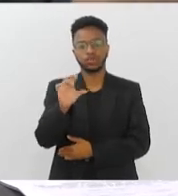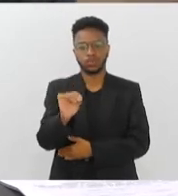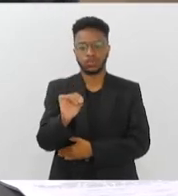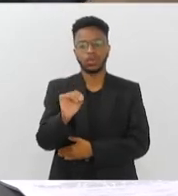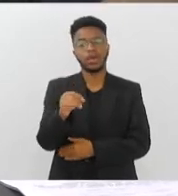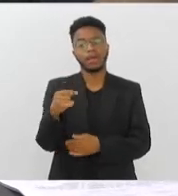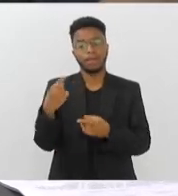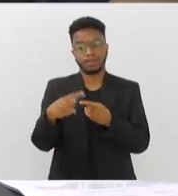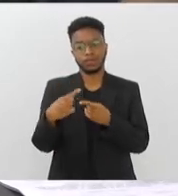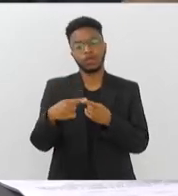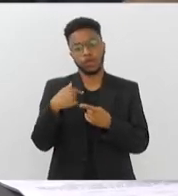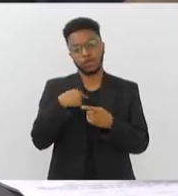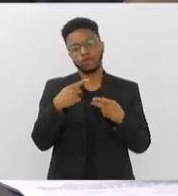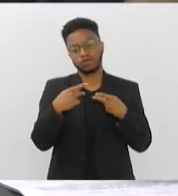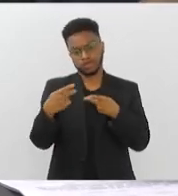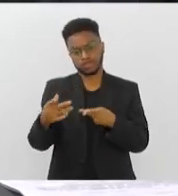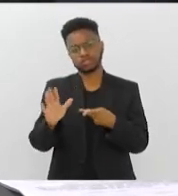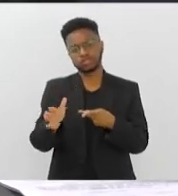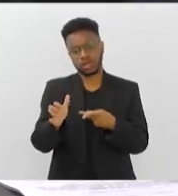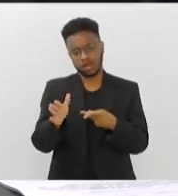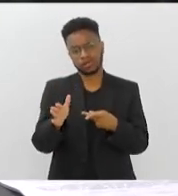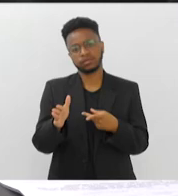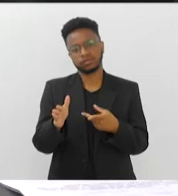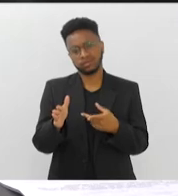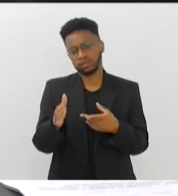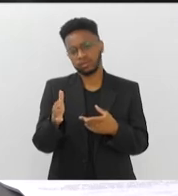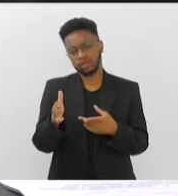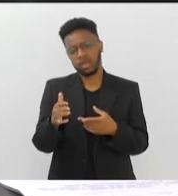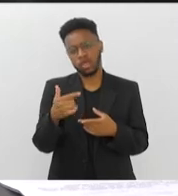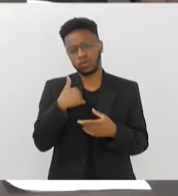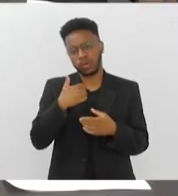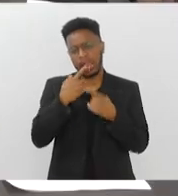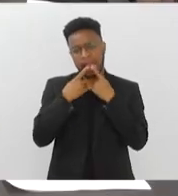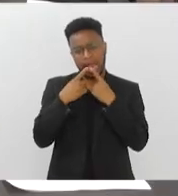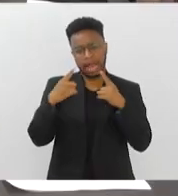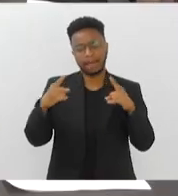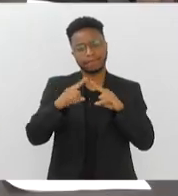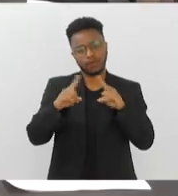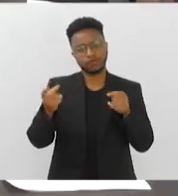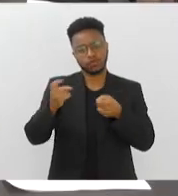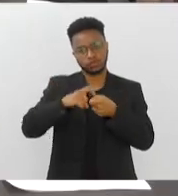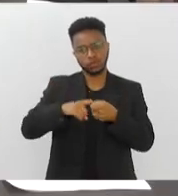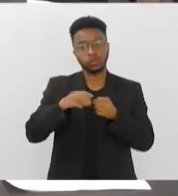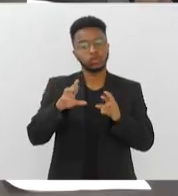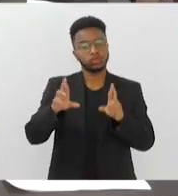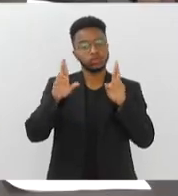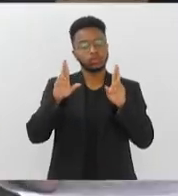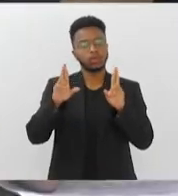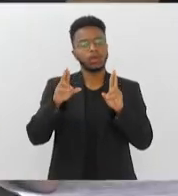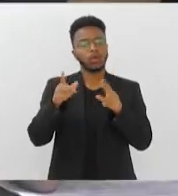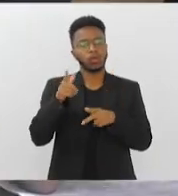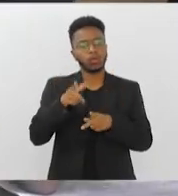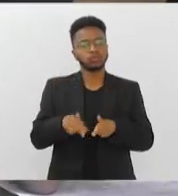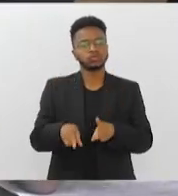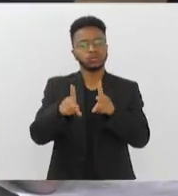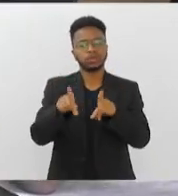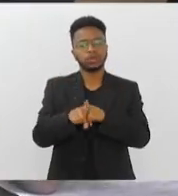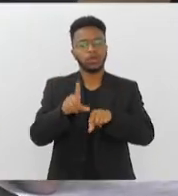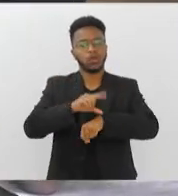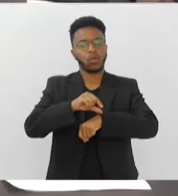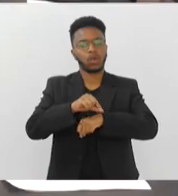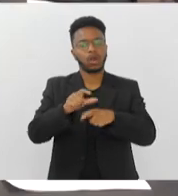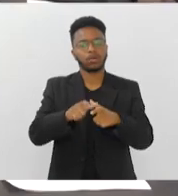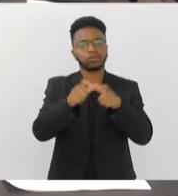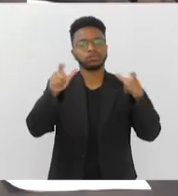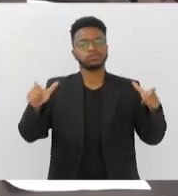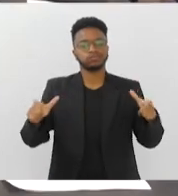ameaça uma vez, eu fui um dos que me insurgiu e o cabritinho voltou. E de preferência que mantenha o horário alargado de funcionamento. Sobretudo. Deputado